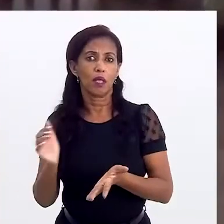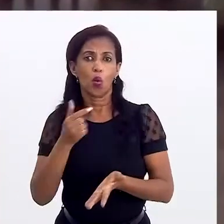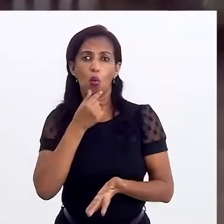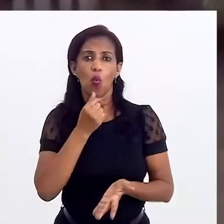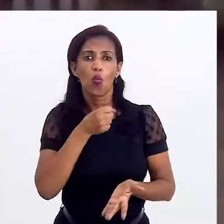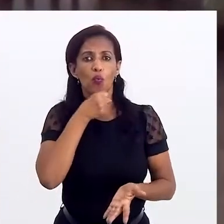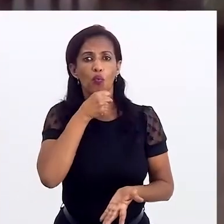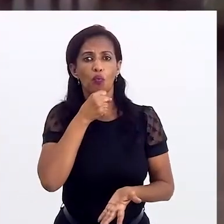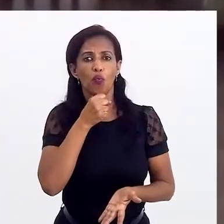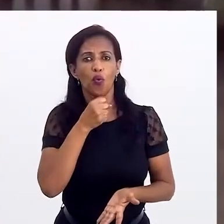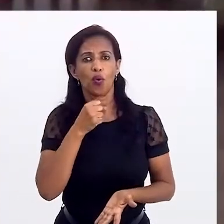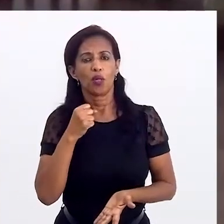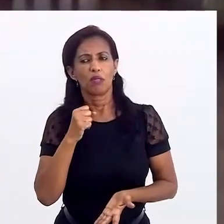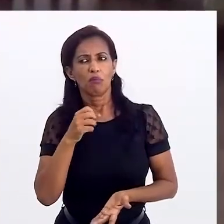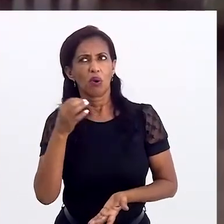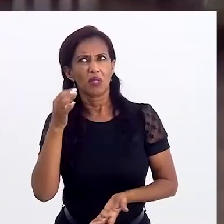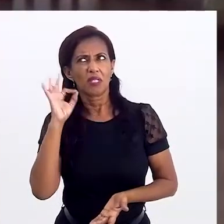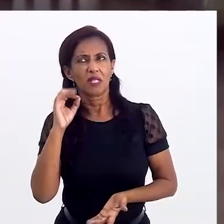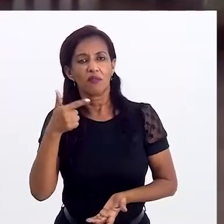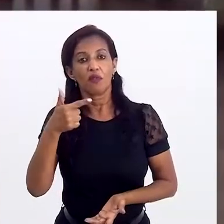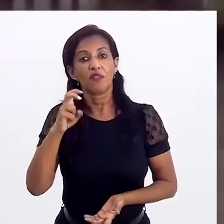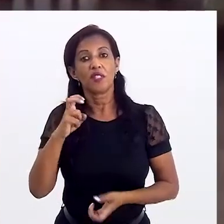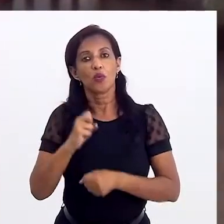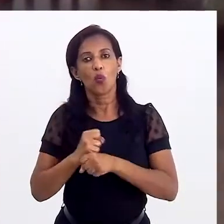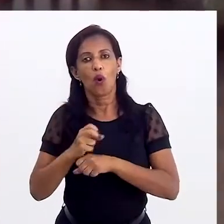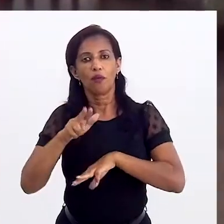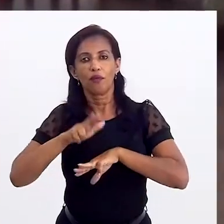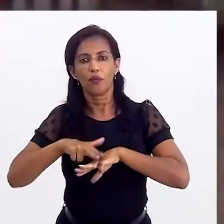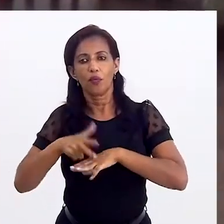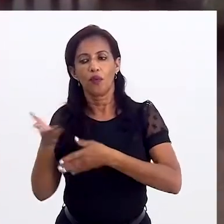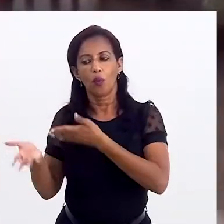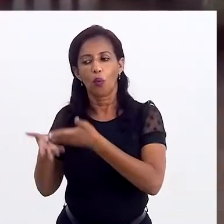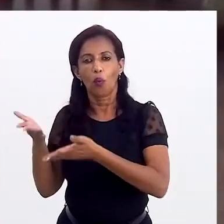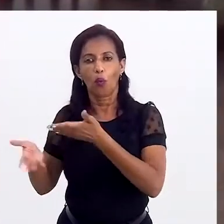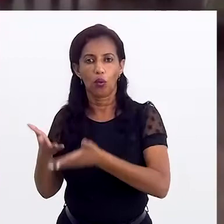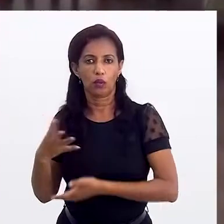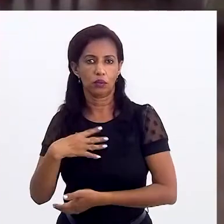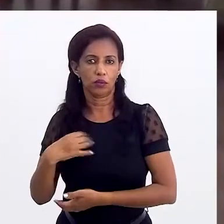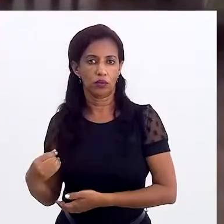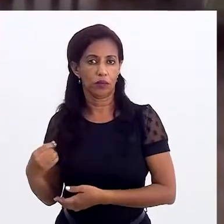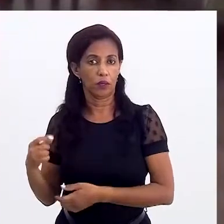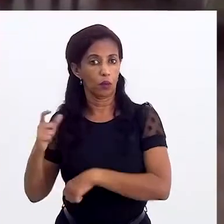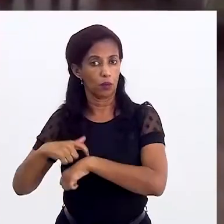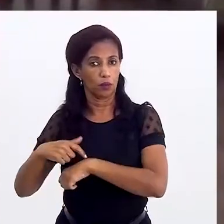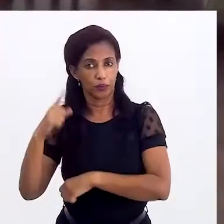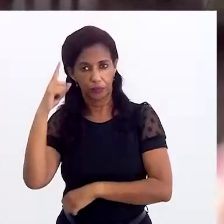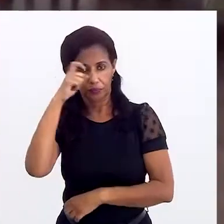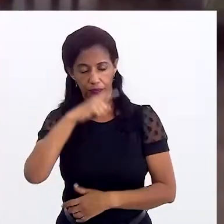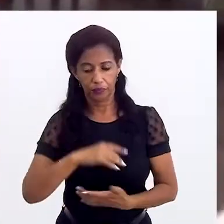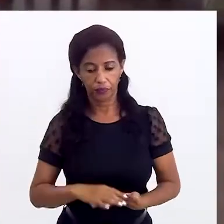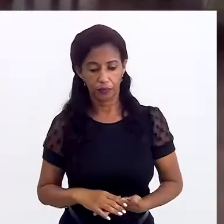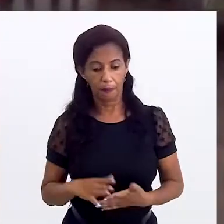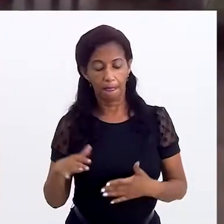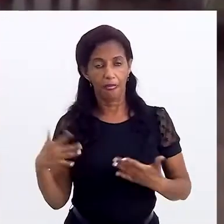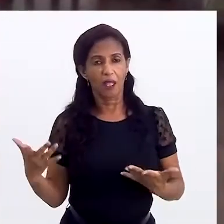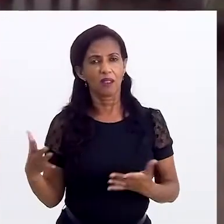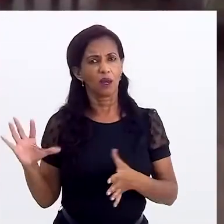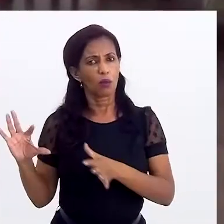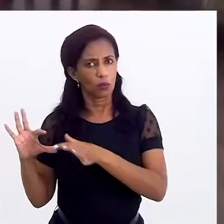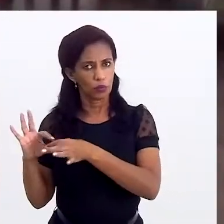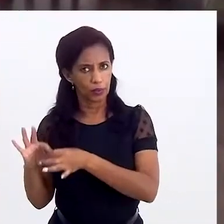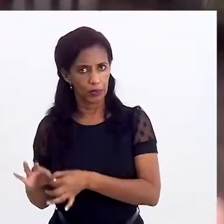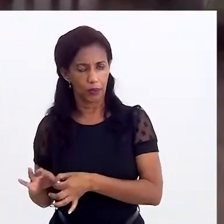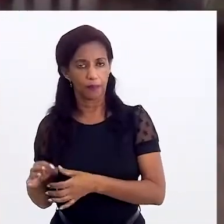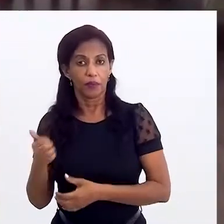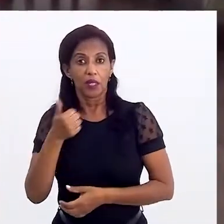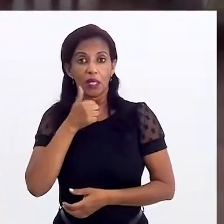cedo. A avó ficou com 25 anos viúva, cuidando das filhas, numa época muito difícil. Então, elas eram muito unidas. E